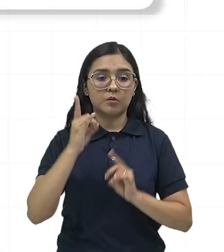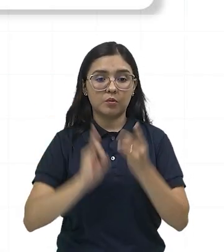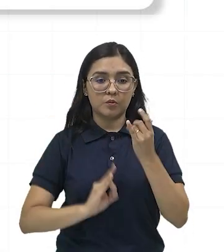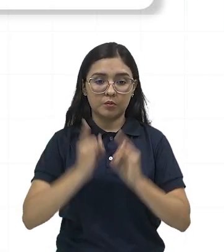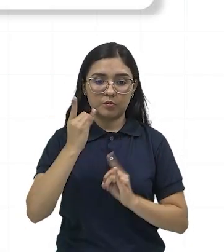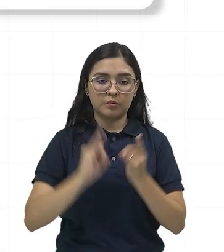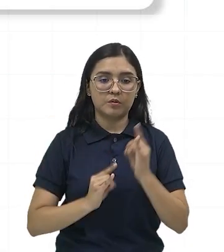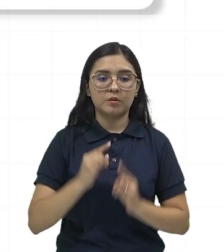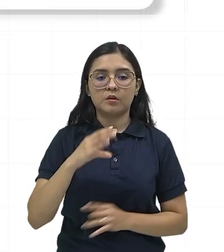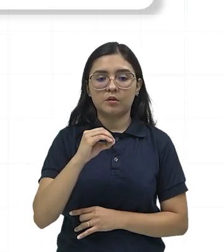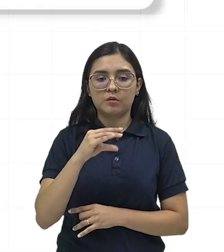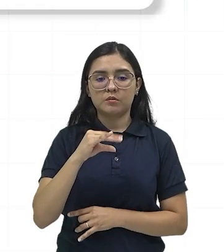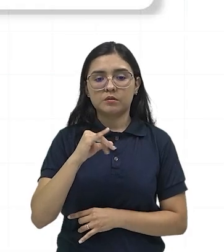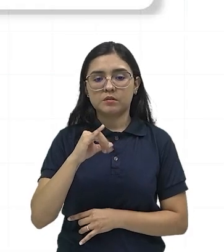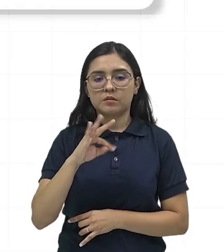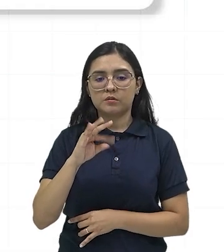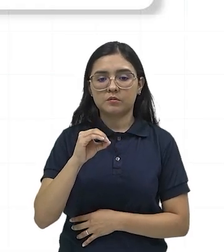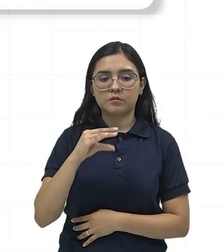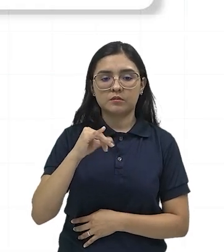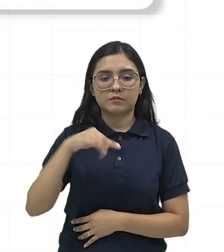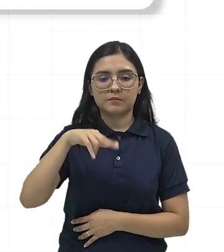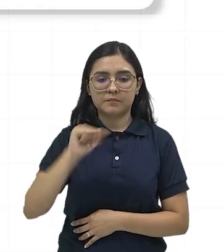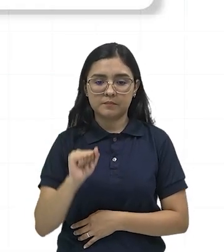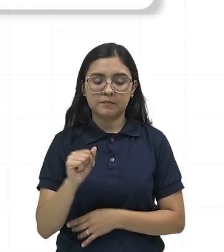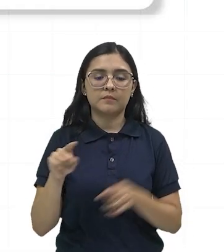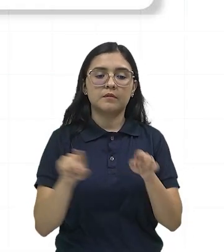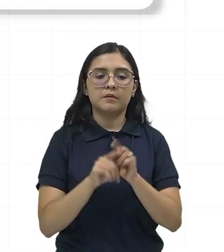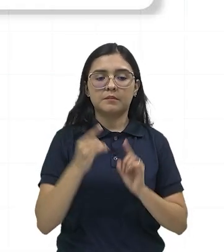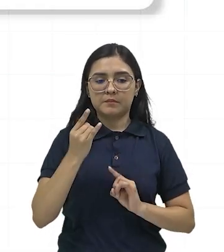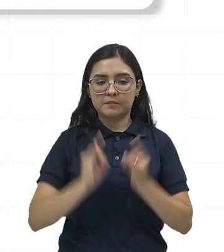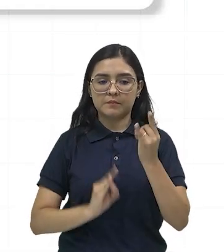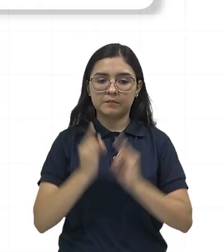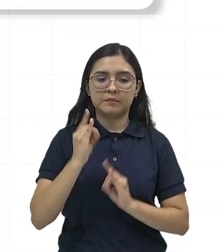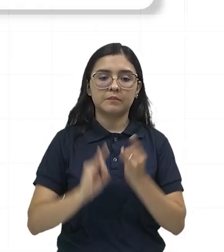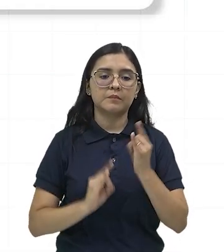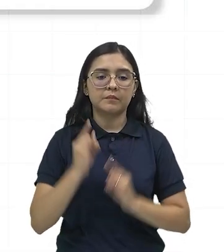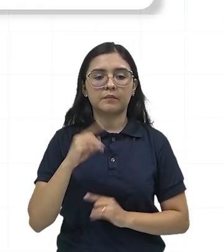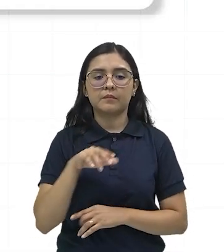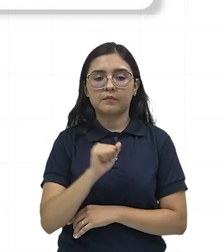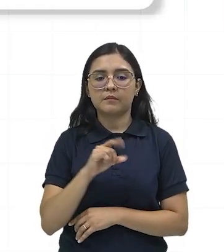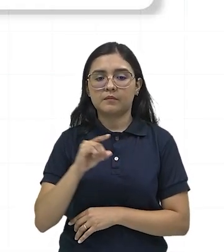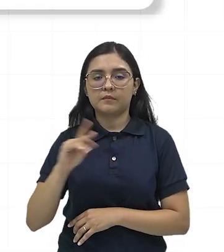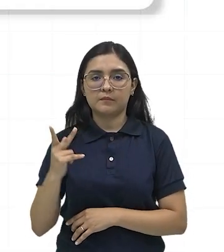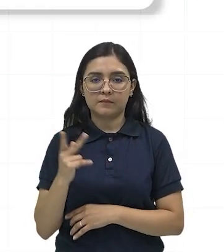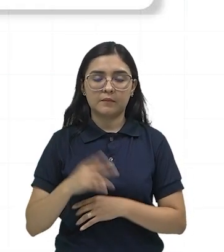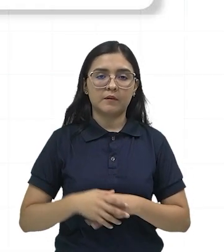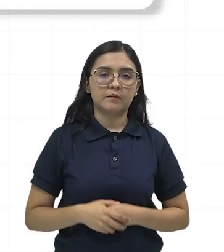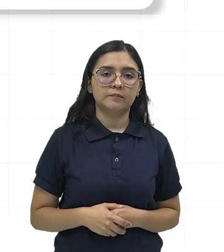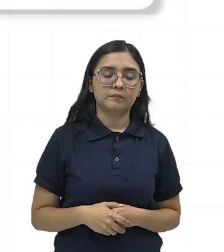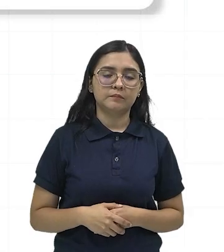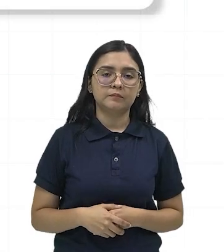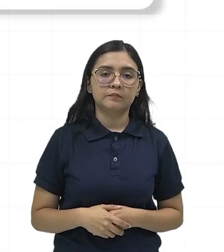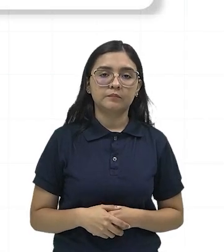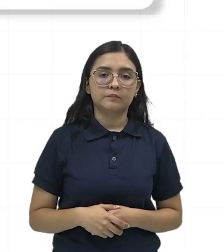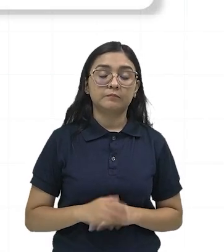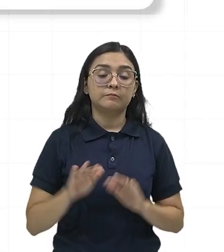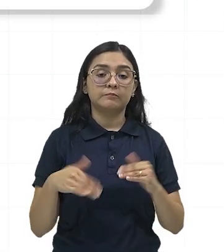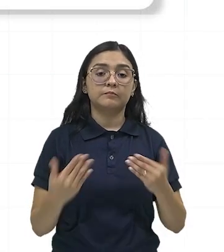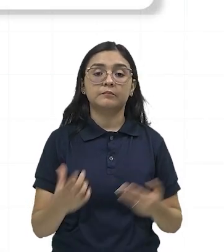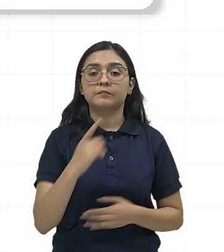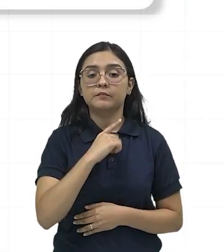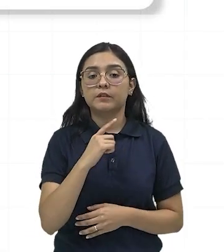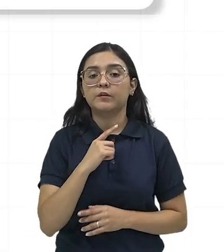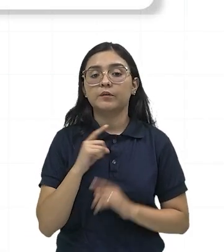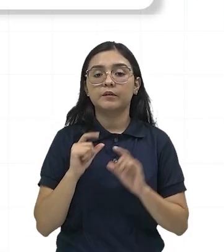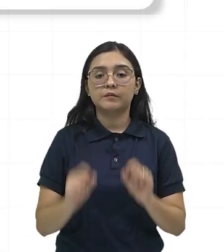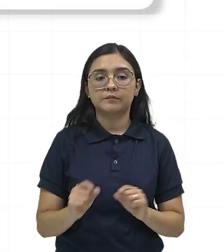a ocitocina e o hormônio antidiurético, que é conhecido como ADH. Então, nós temos